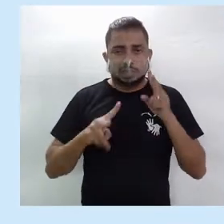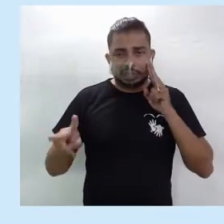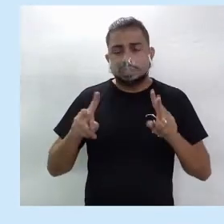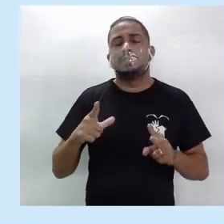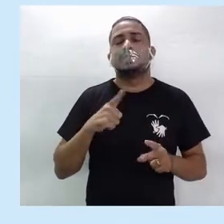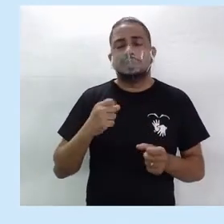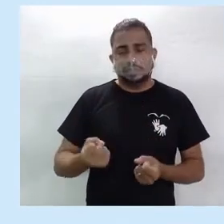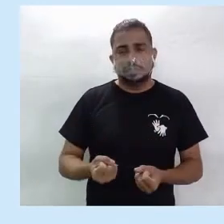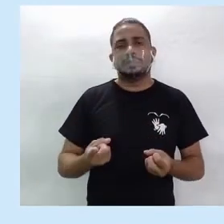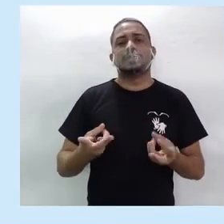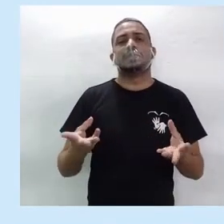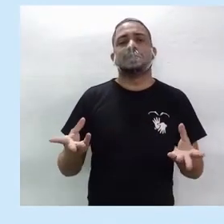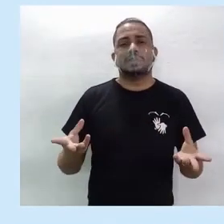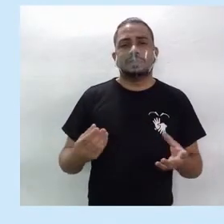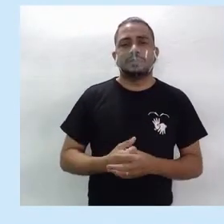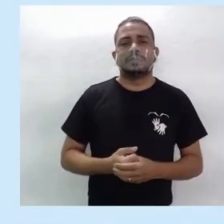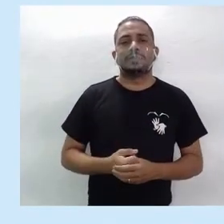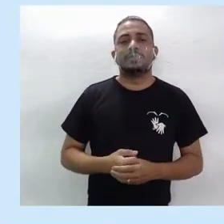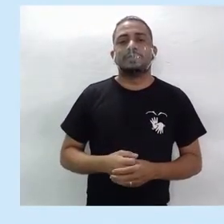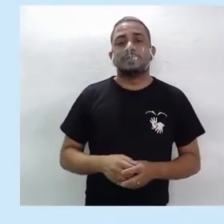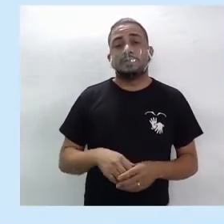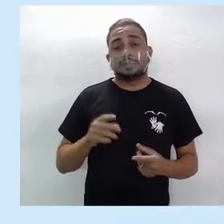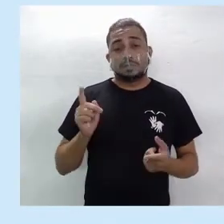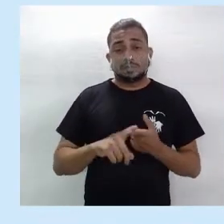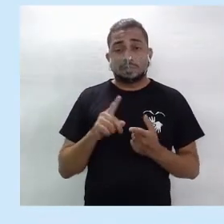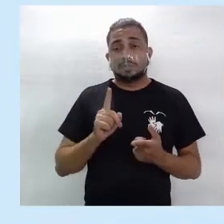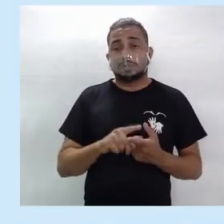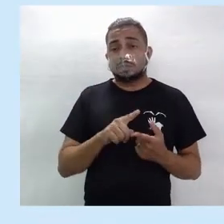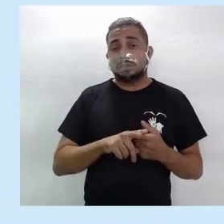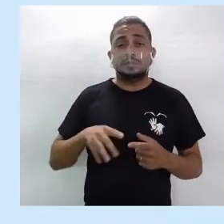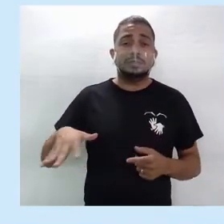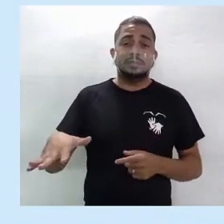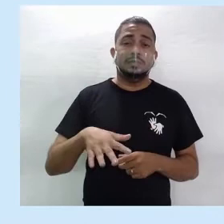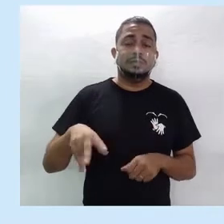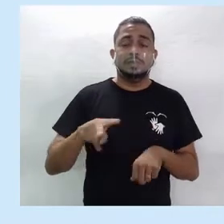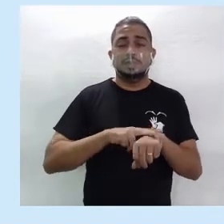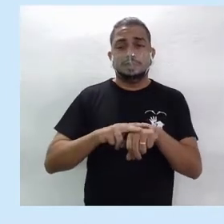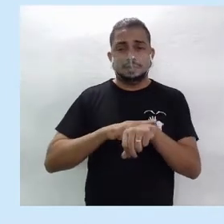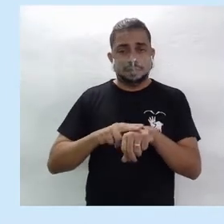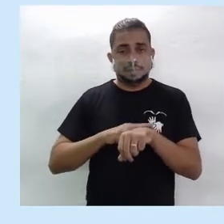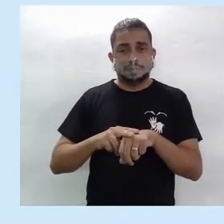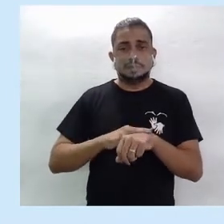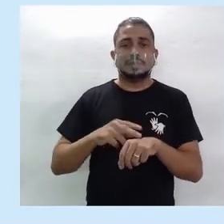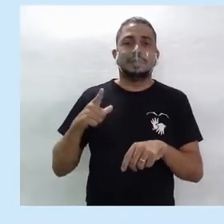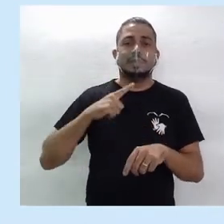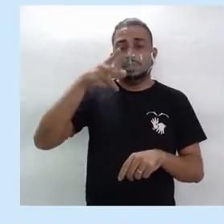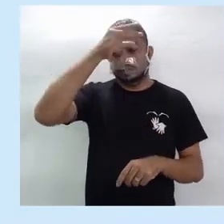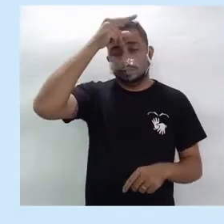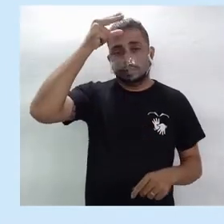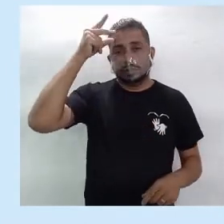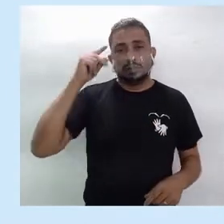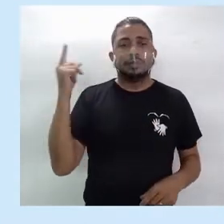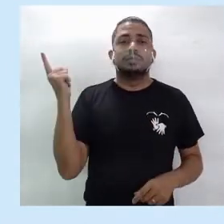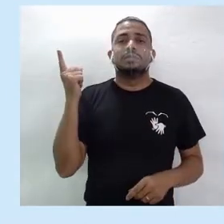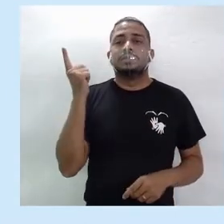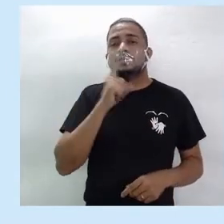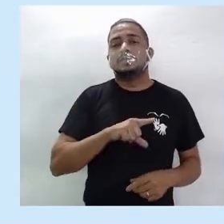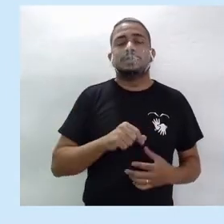ainda uma quantidade enorme de aterro. A gente vai ver também que as áreas em verde são os municípios, né, que